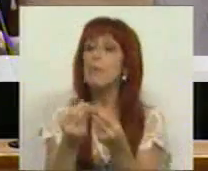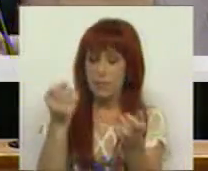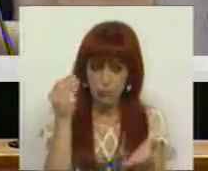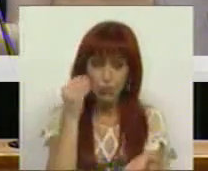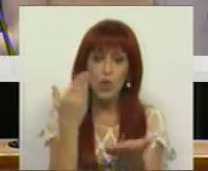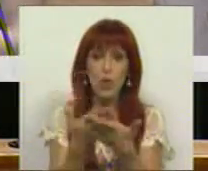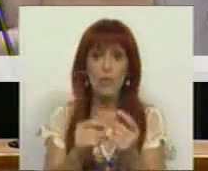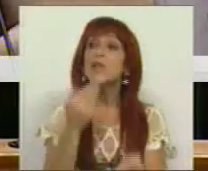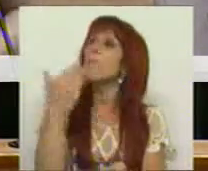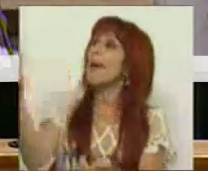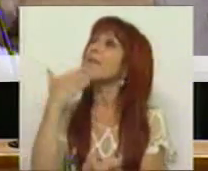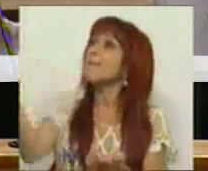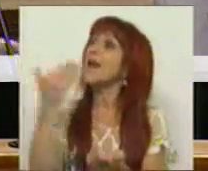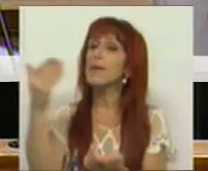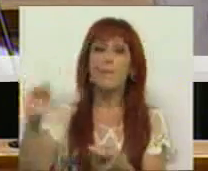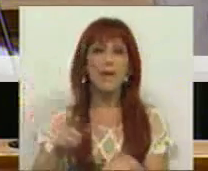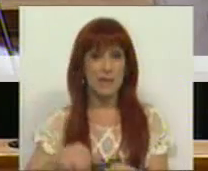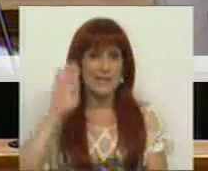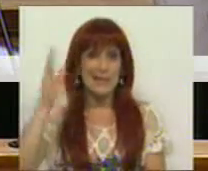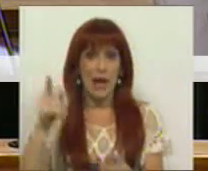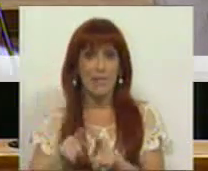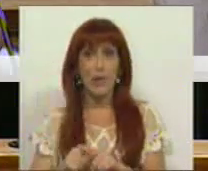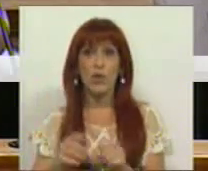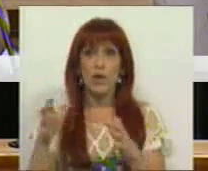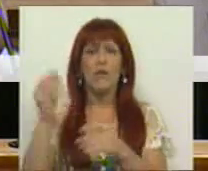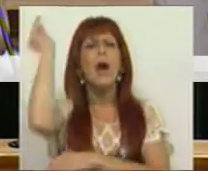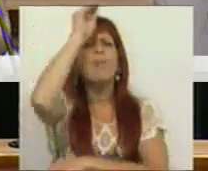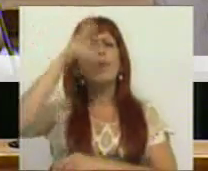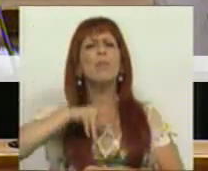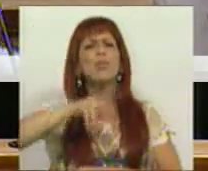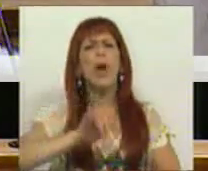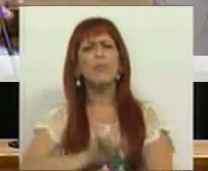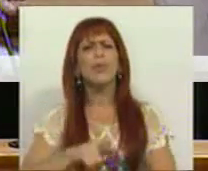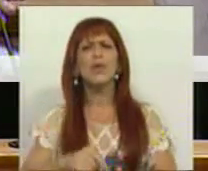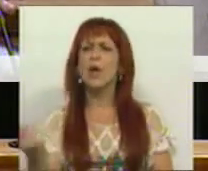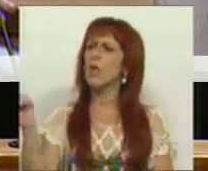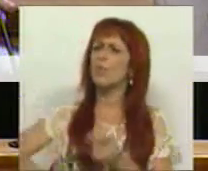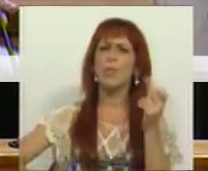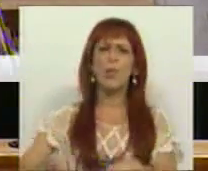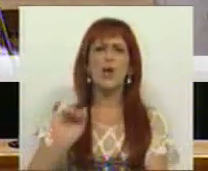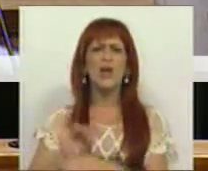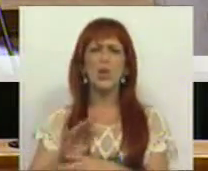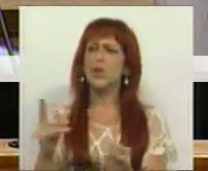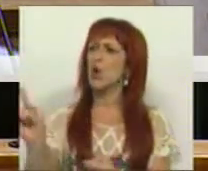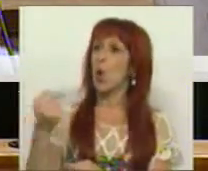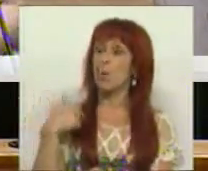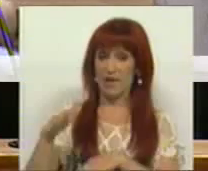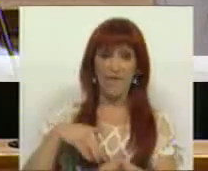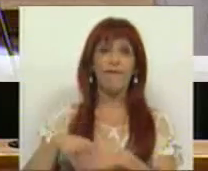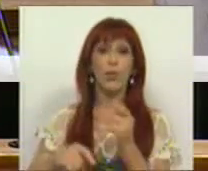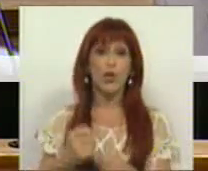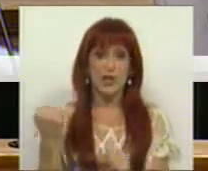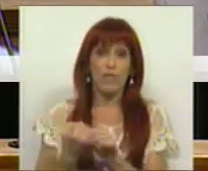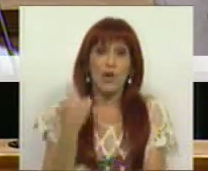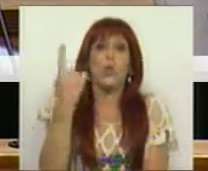materializa em encomendas. E como sabe, quando se está numa parte interior do território, a chegada dessas encomendas, se forem prestadas por